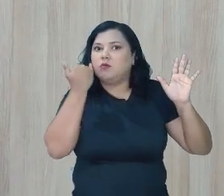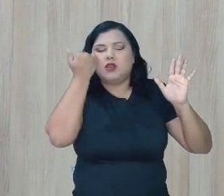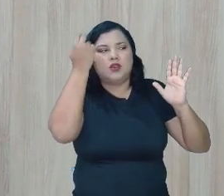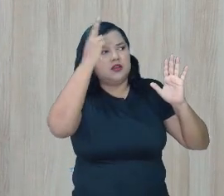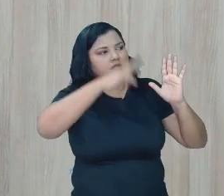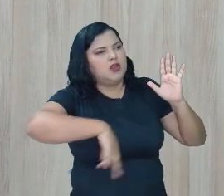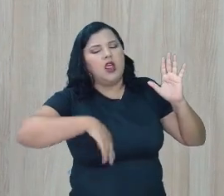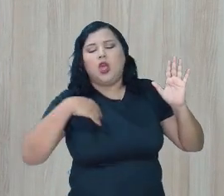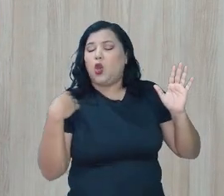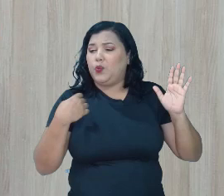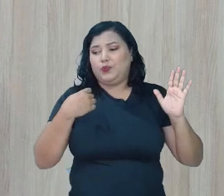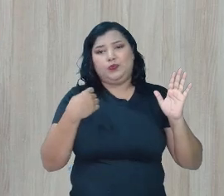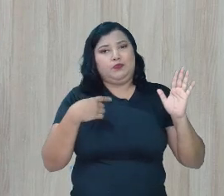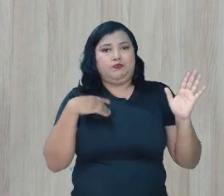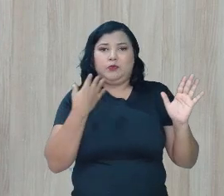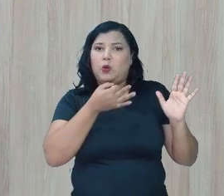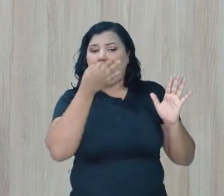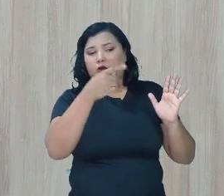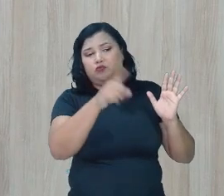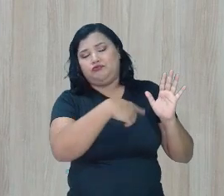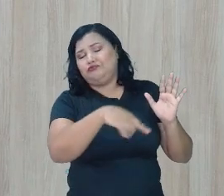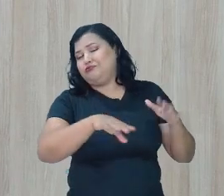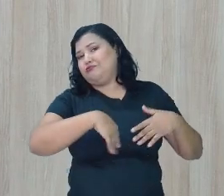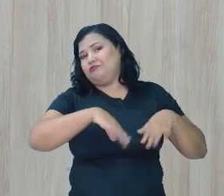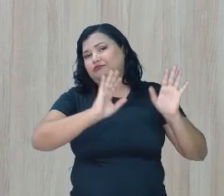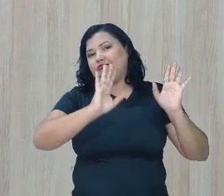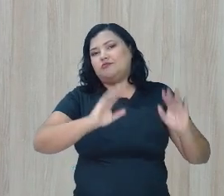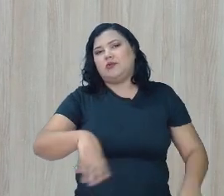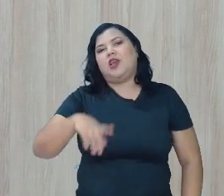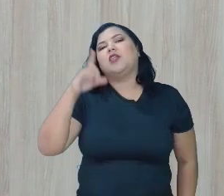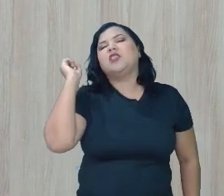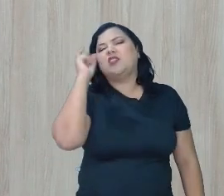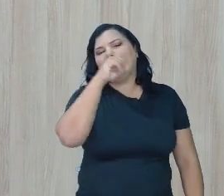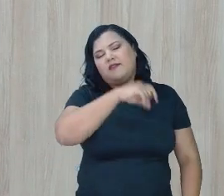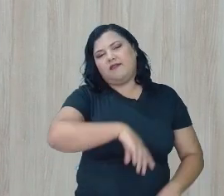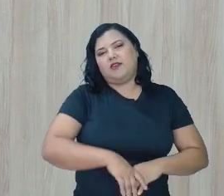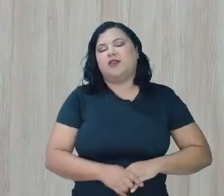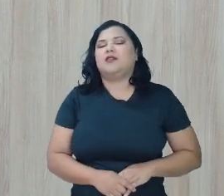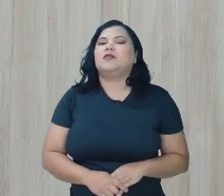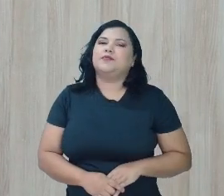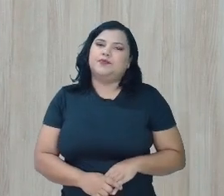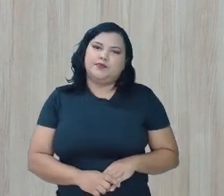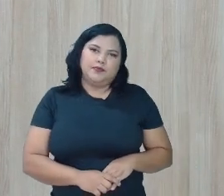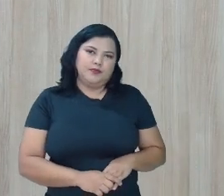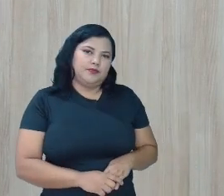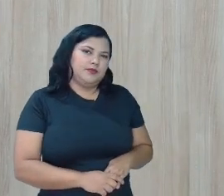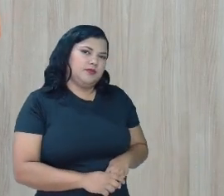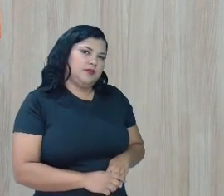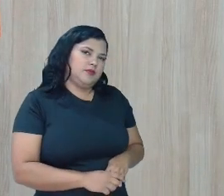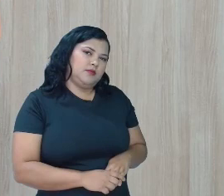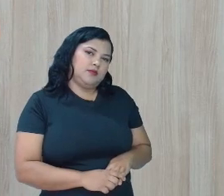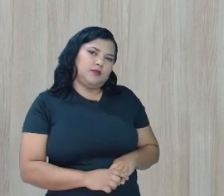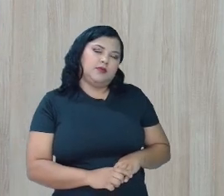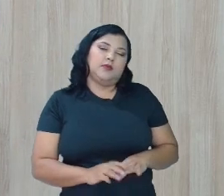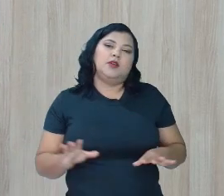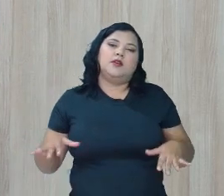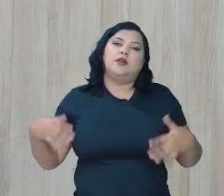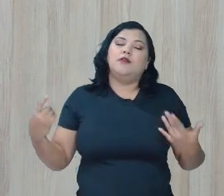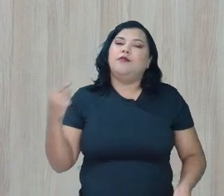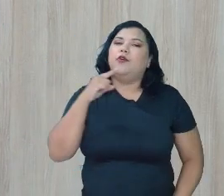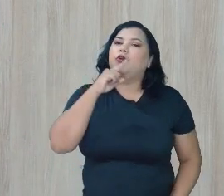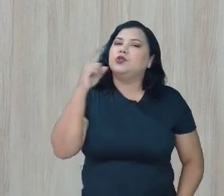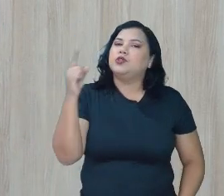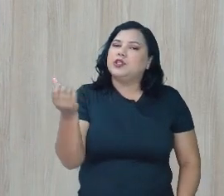e sair chutando. Que triste, que difícil tudo isso, ouvir tudo isso. Então, vocês que estão no 6º